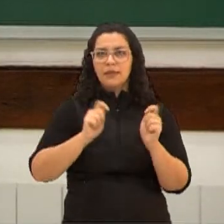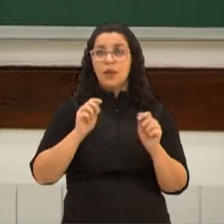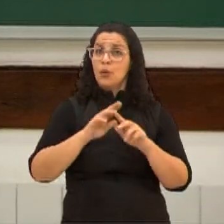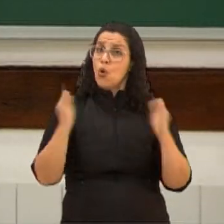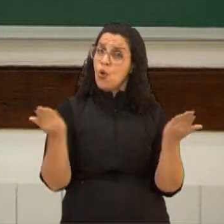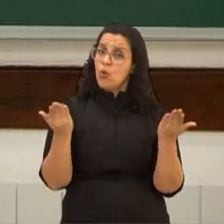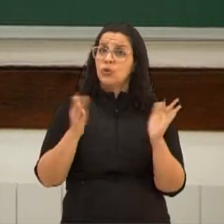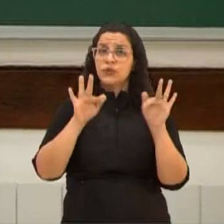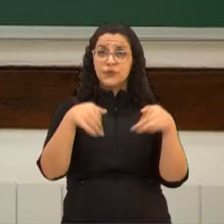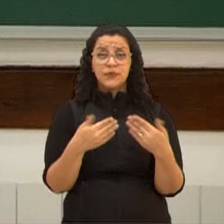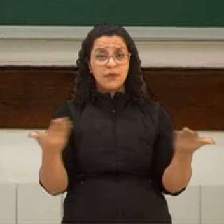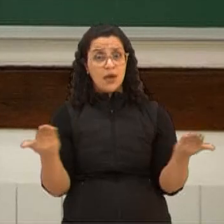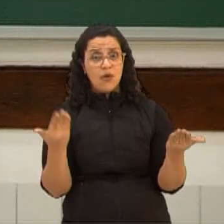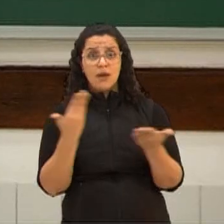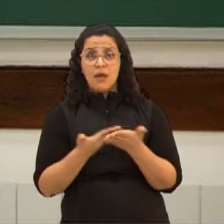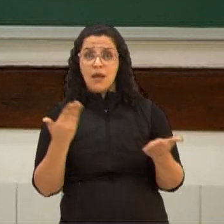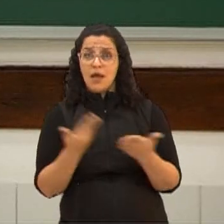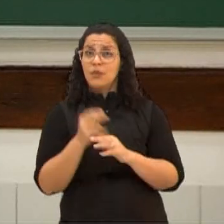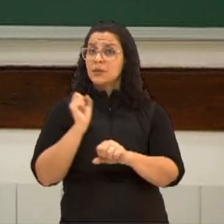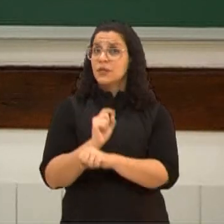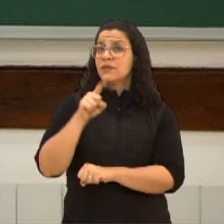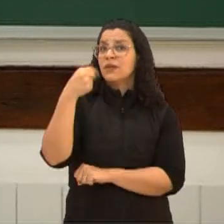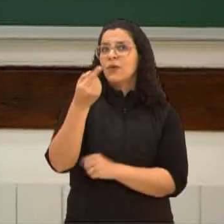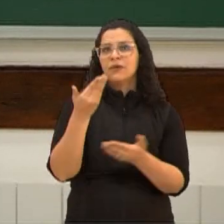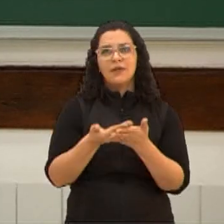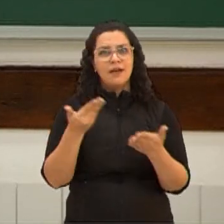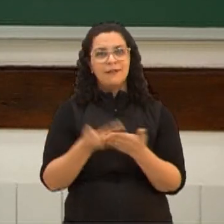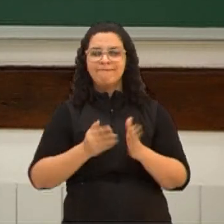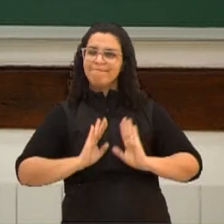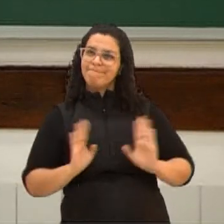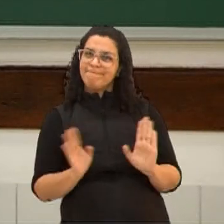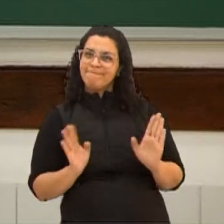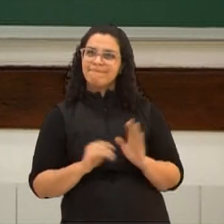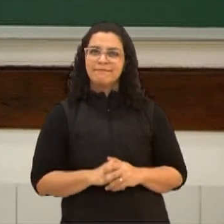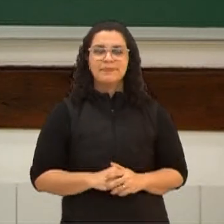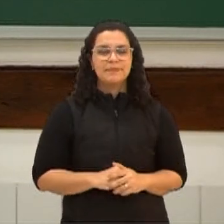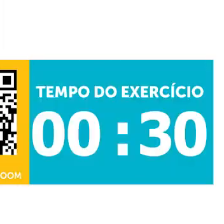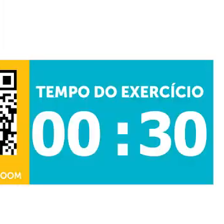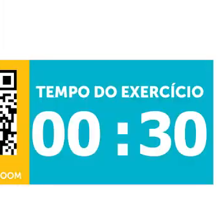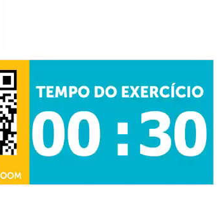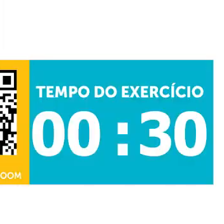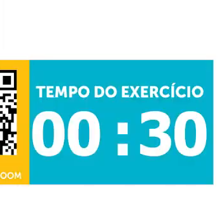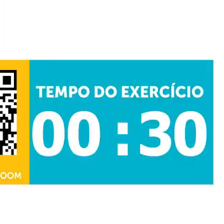ok? Por hoje, eu fico por aqui, espero vocês na próxima aula e até lá!